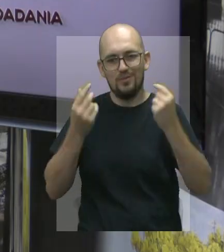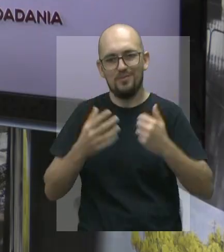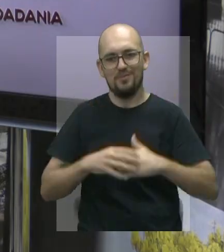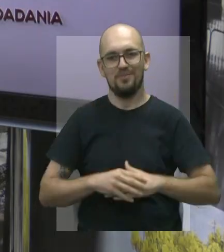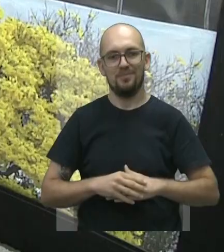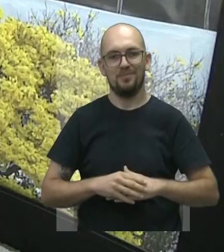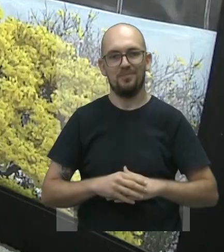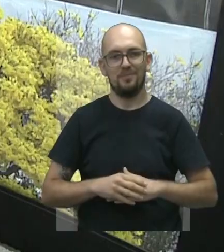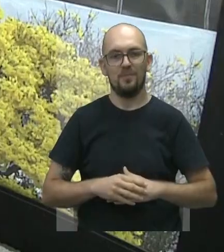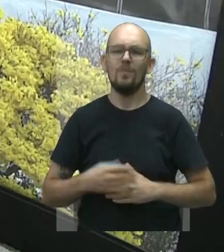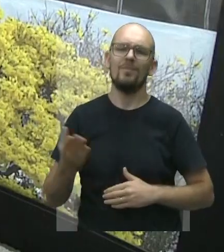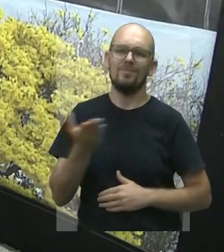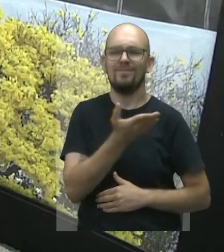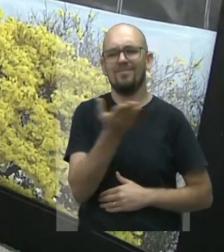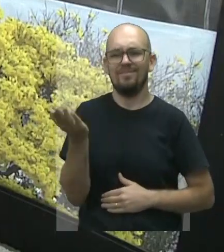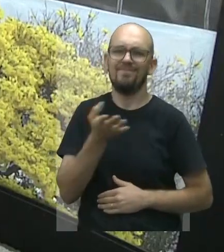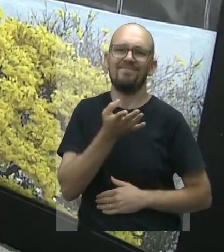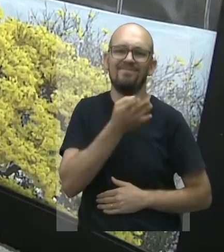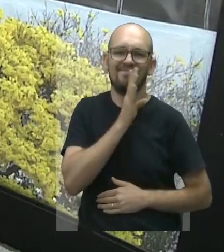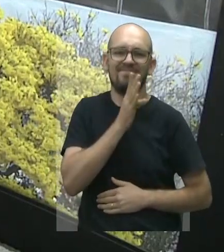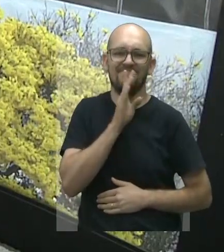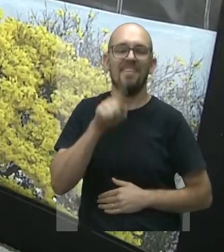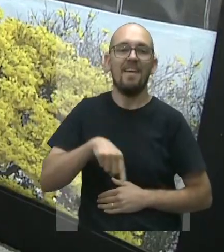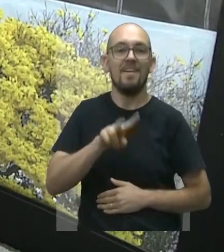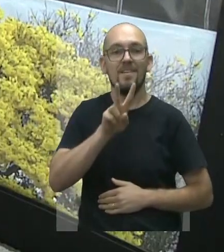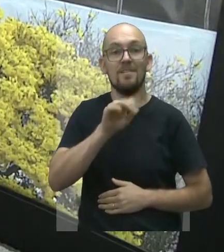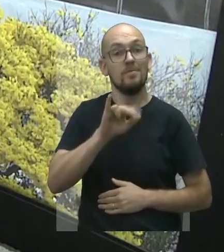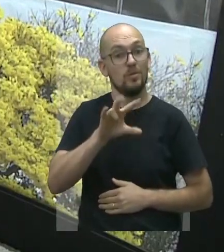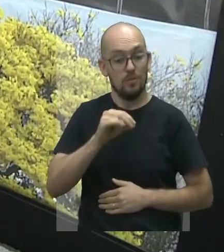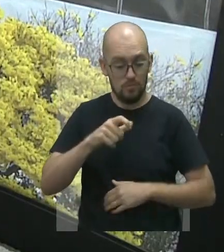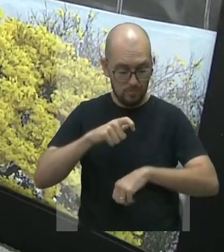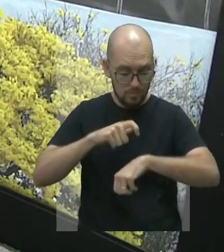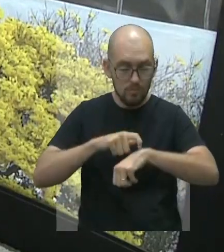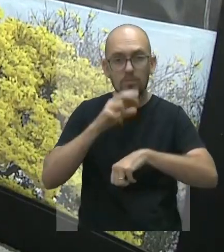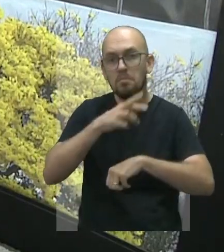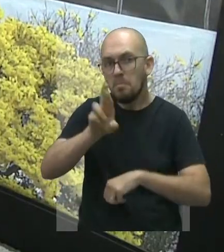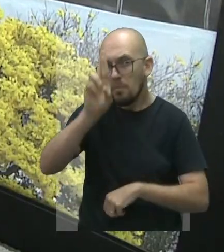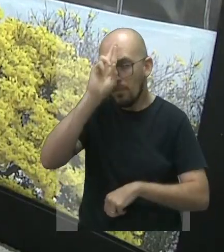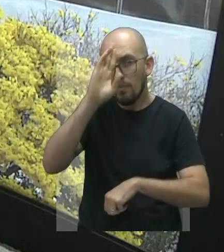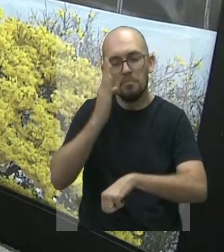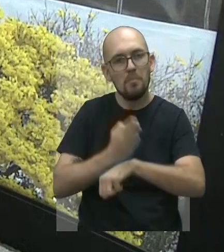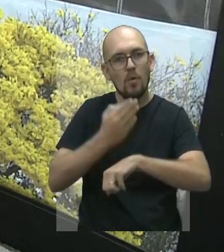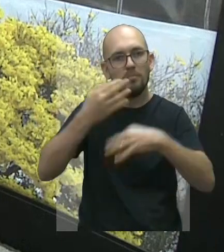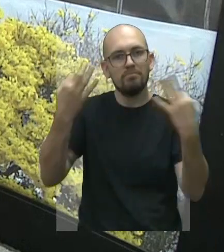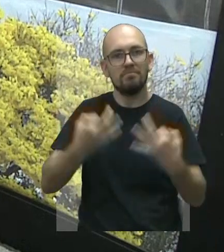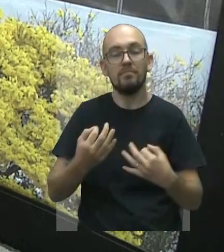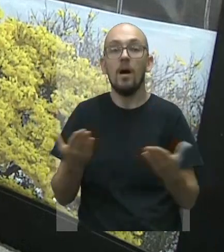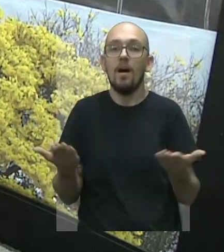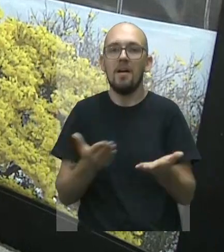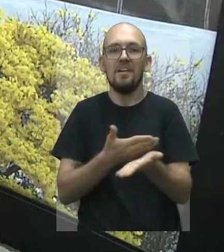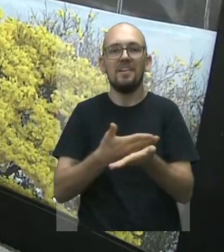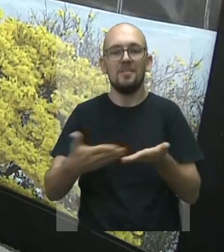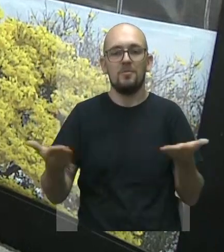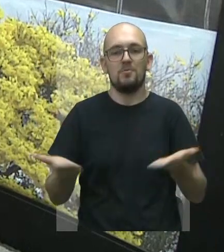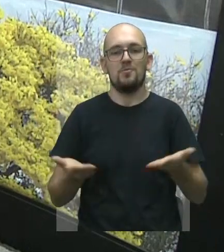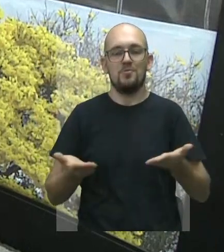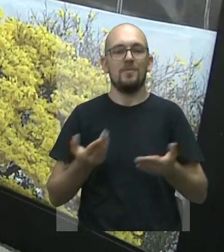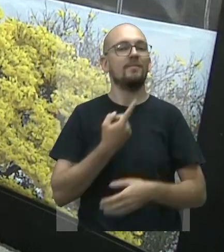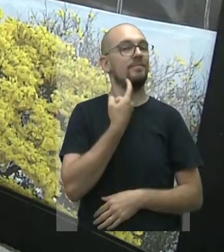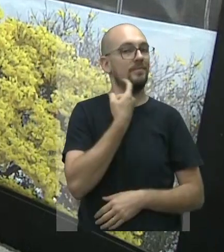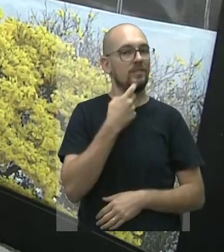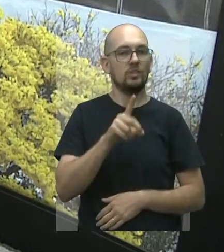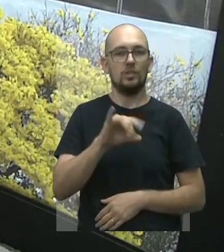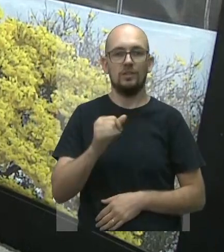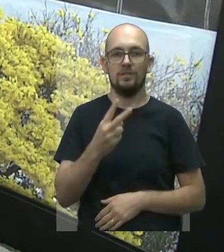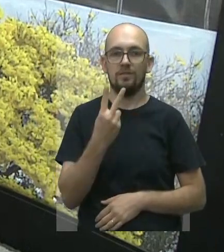serviço. Aqui você já sabe, o programa é sempre ao vivo, agora meio-dia em ponto, e a gente começa esta edição de sexta-feira,